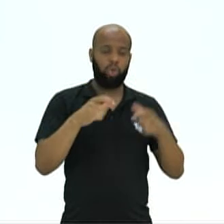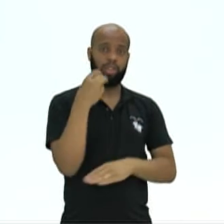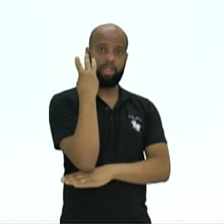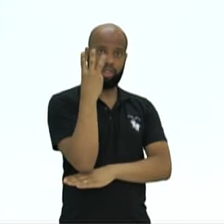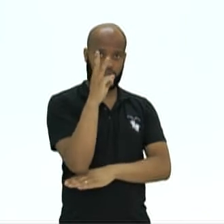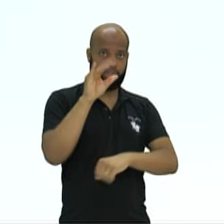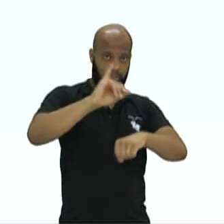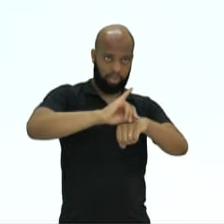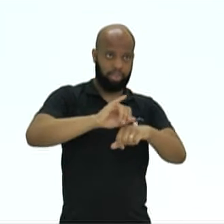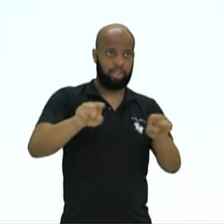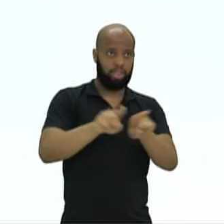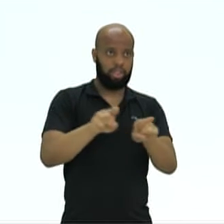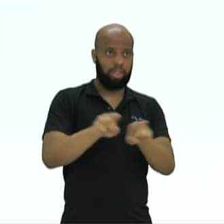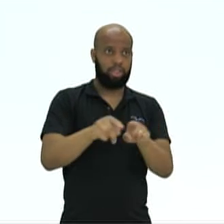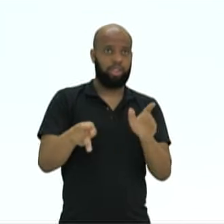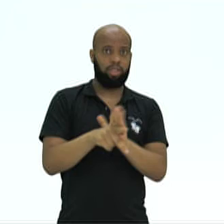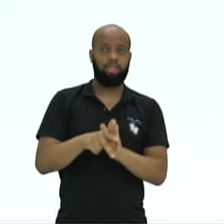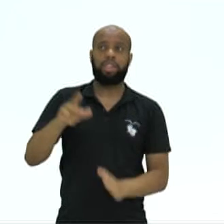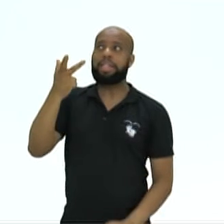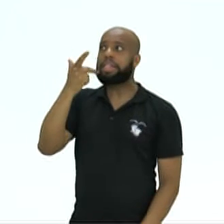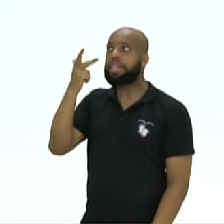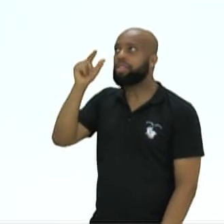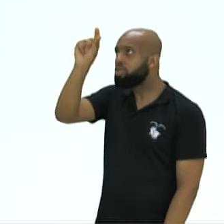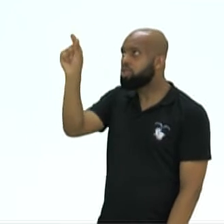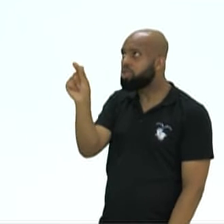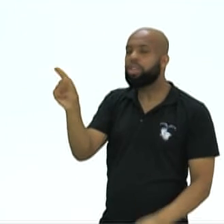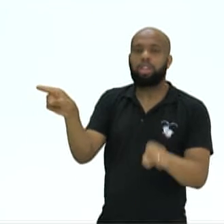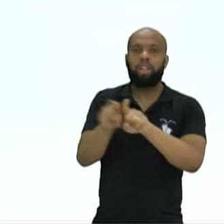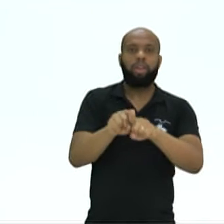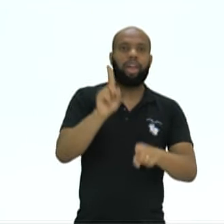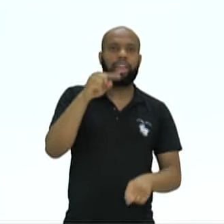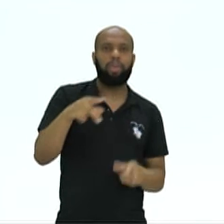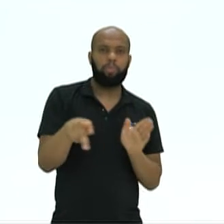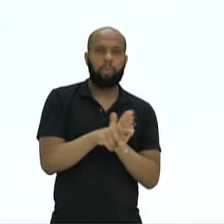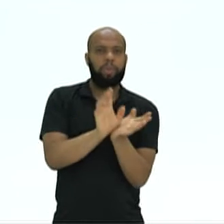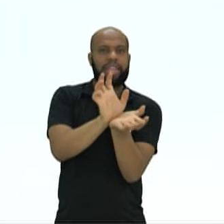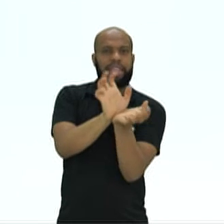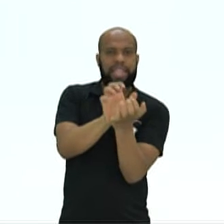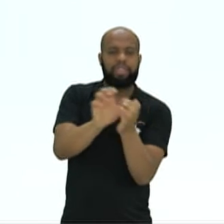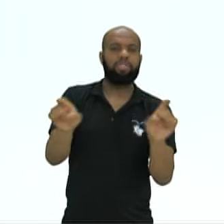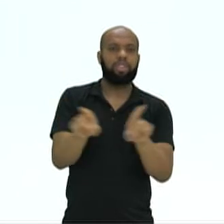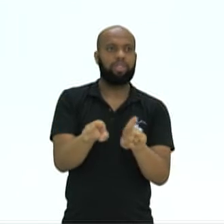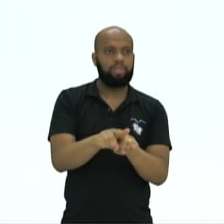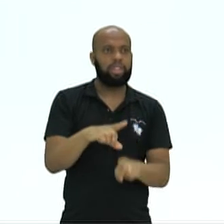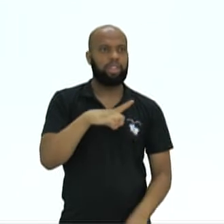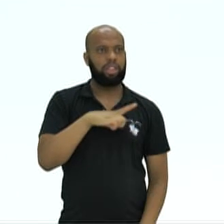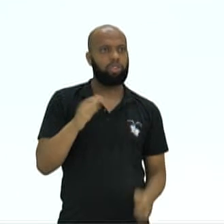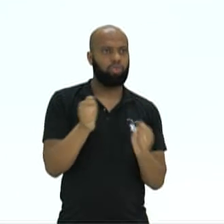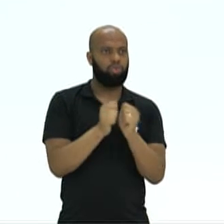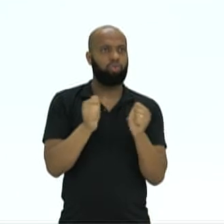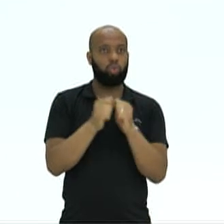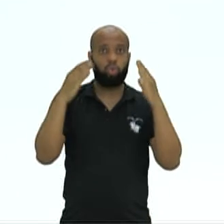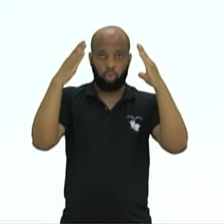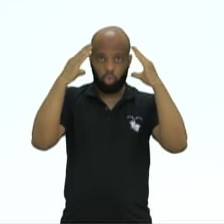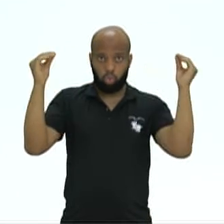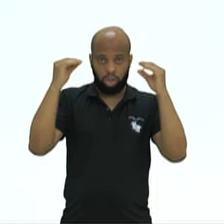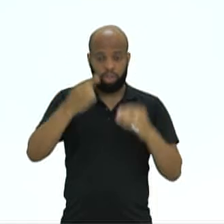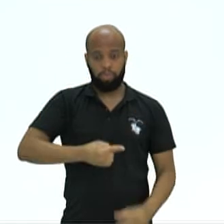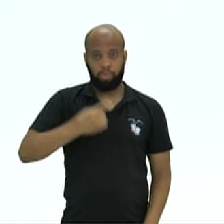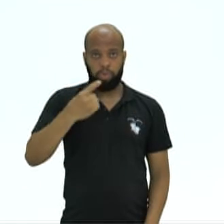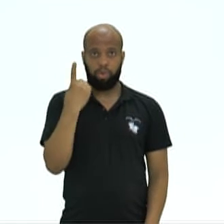toda aqui a costa cearense e pegando até Recife. Aqui, a presença holandesa primeiro, né,